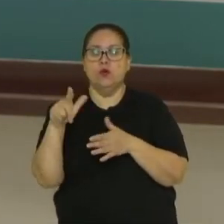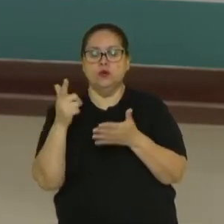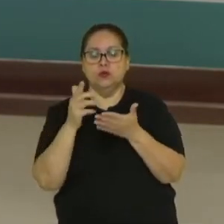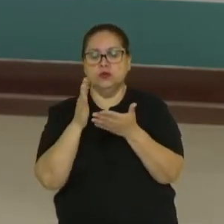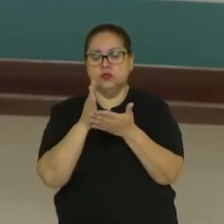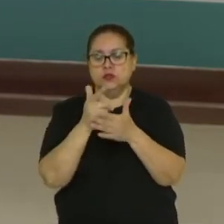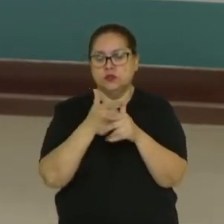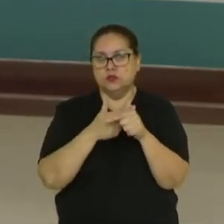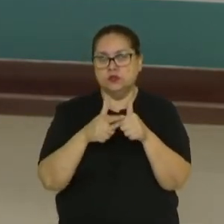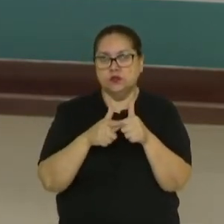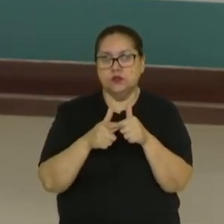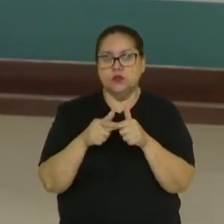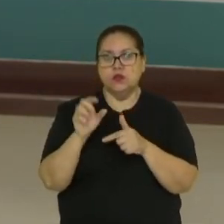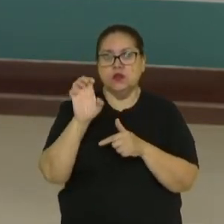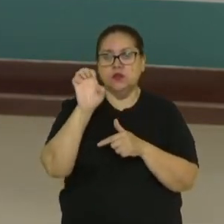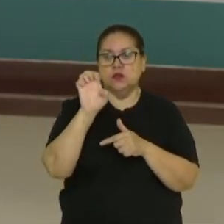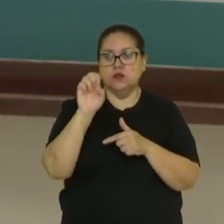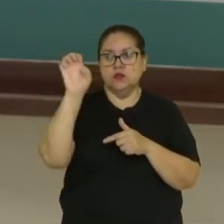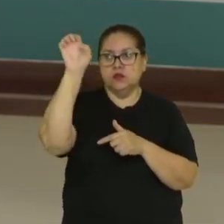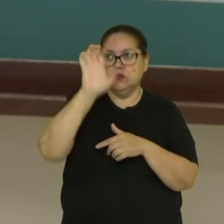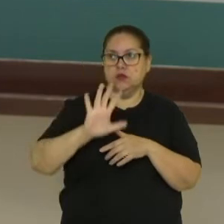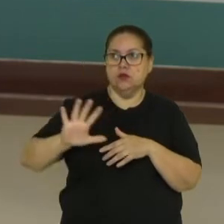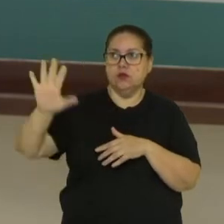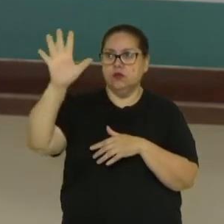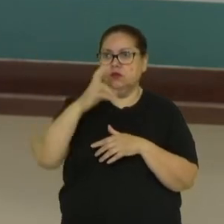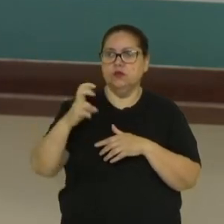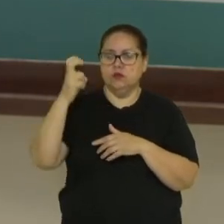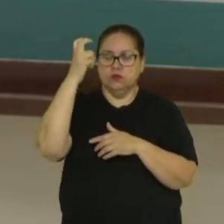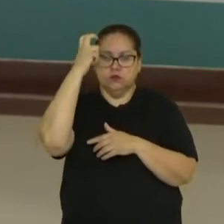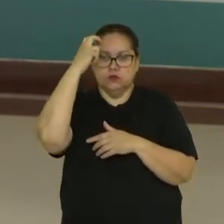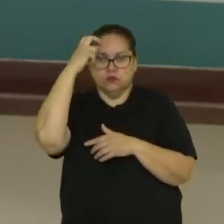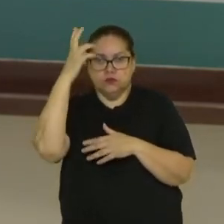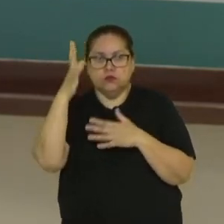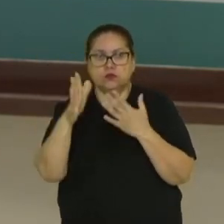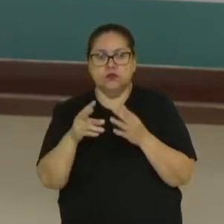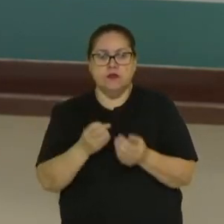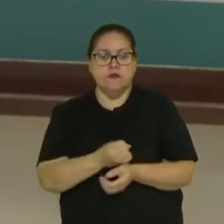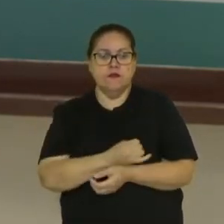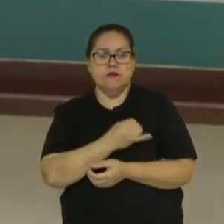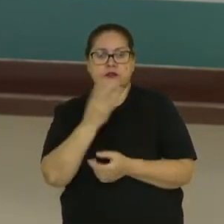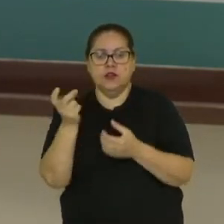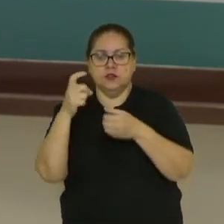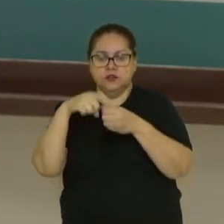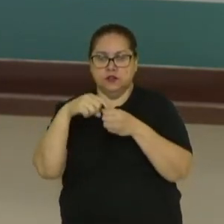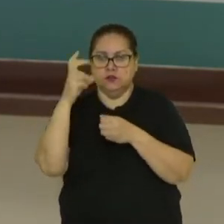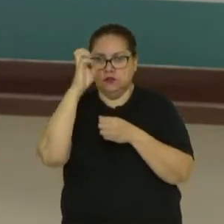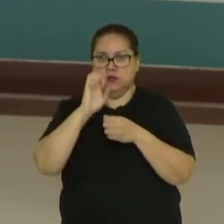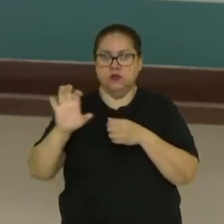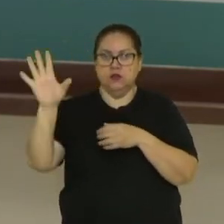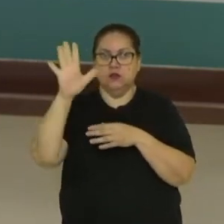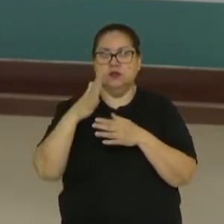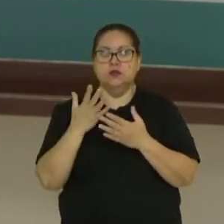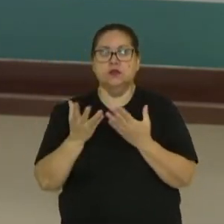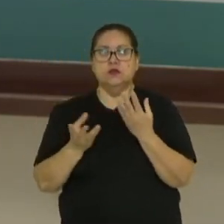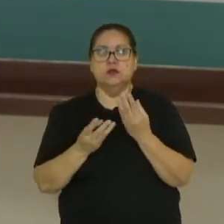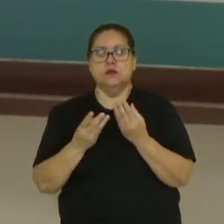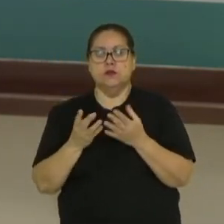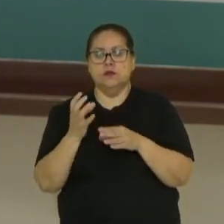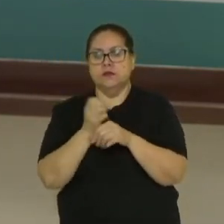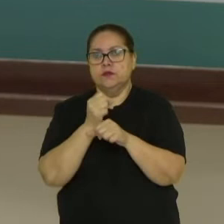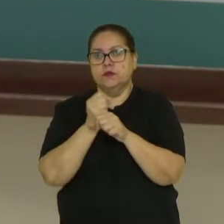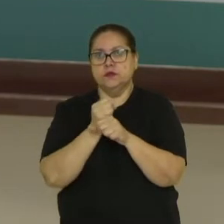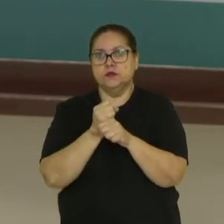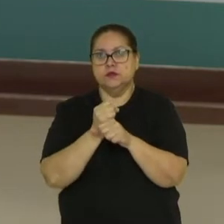aqui, que é a Europa. A Europa tem uma cultura, né, na verdade tem várias culturas dentro da Europa, mas elas se somam,